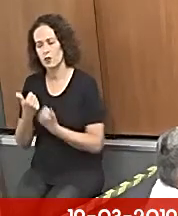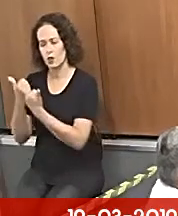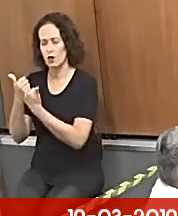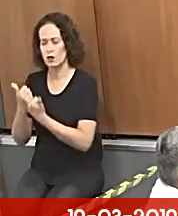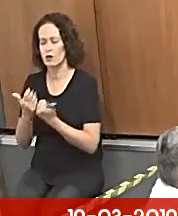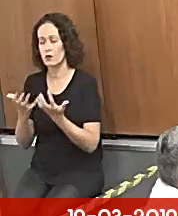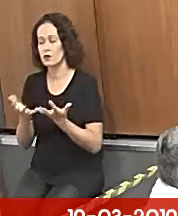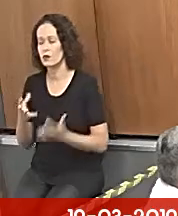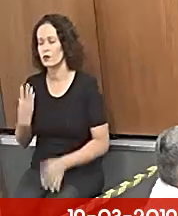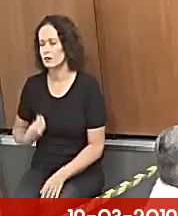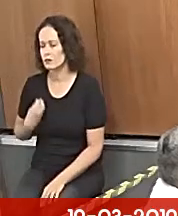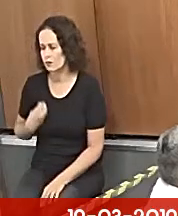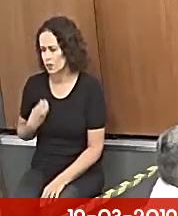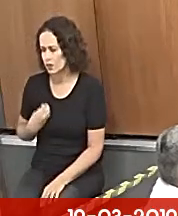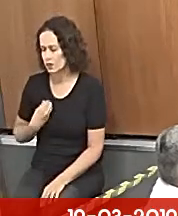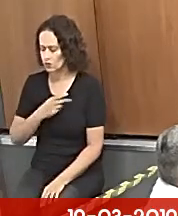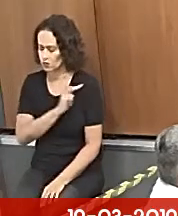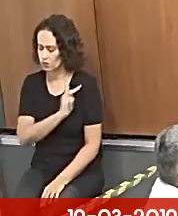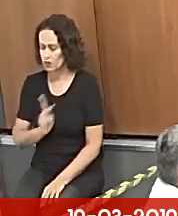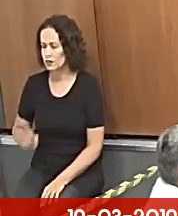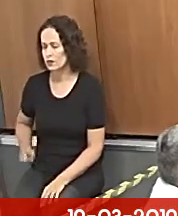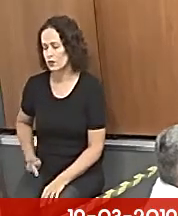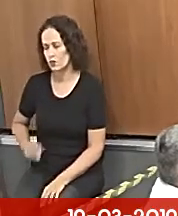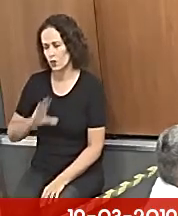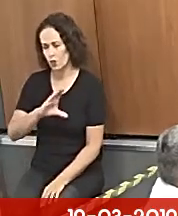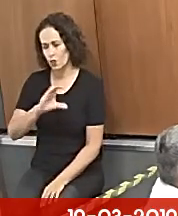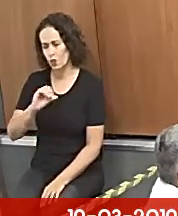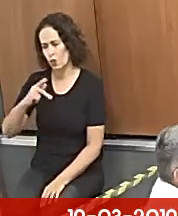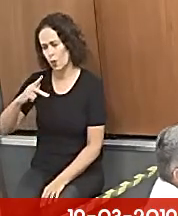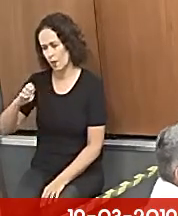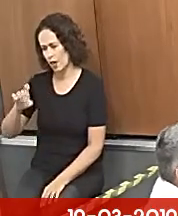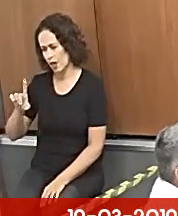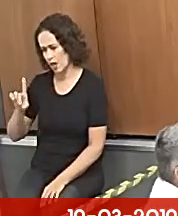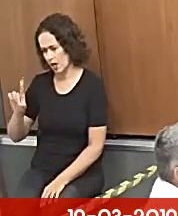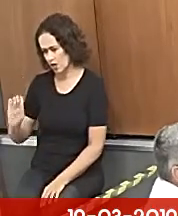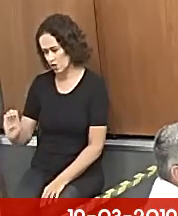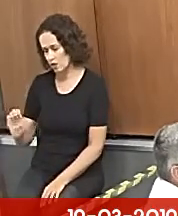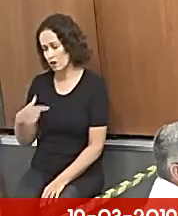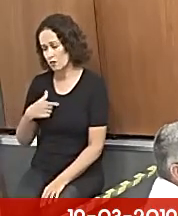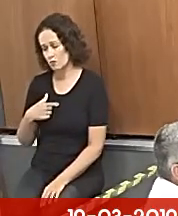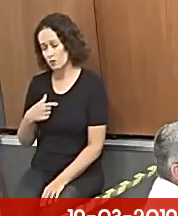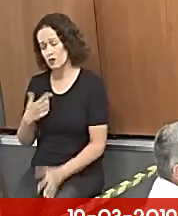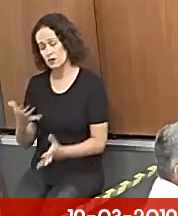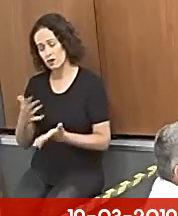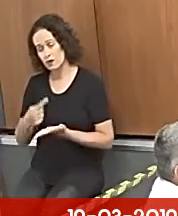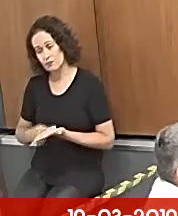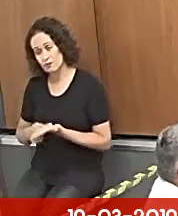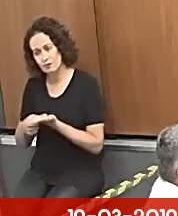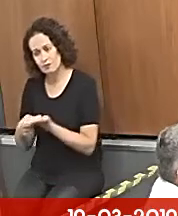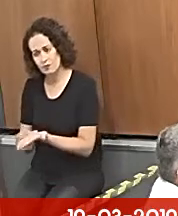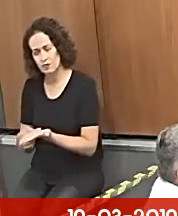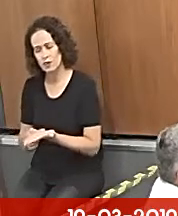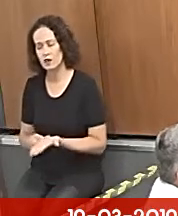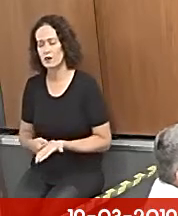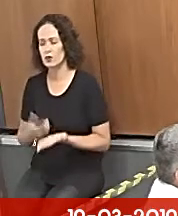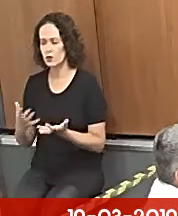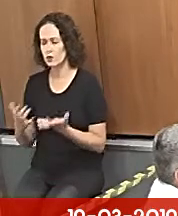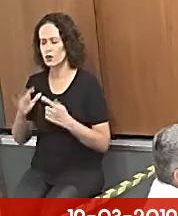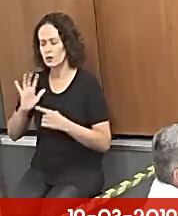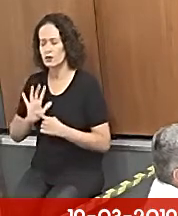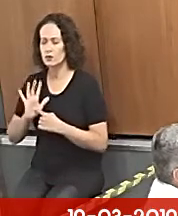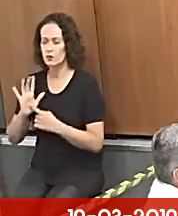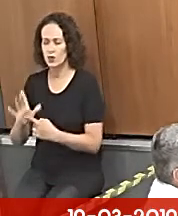né como presidente do conped gostaria de ser convidado e uma coisa que eu gostaria de ressalvar aqui